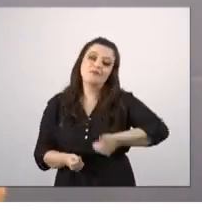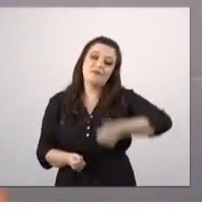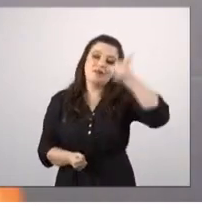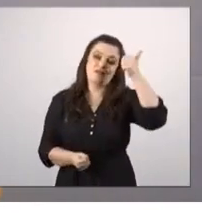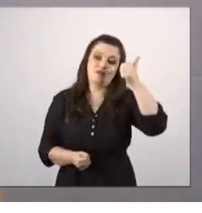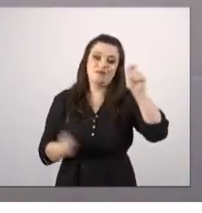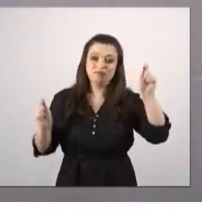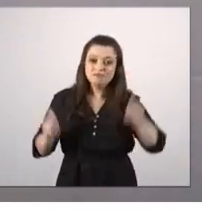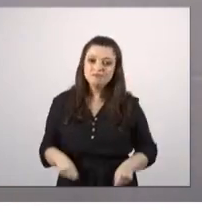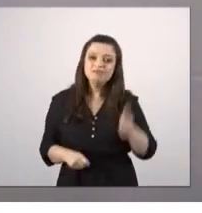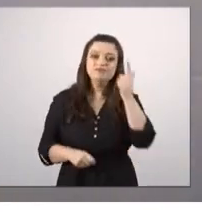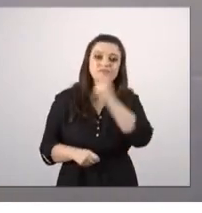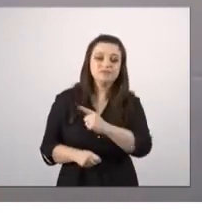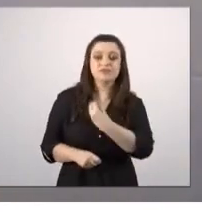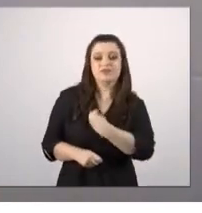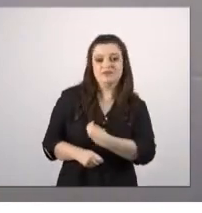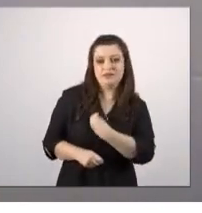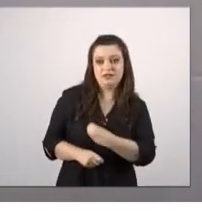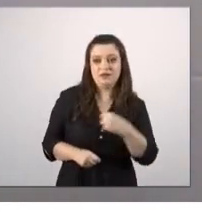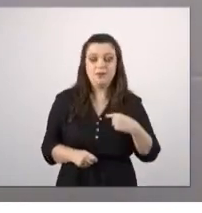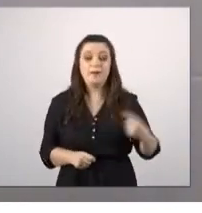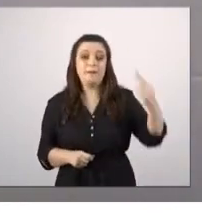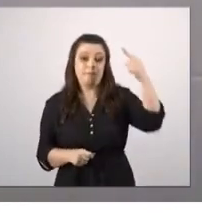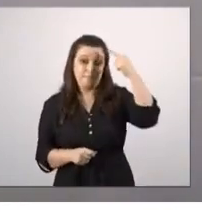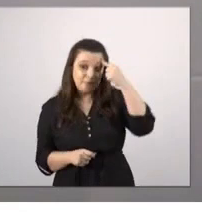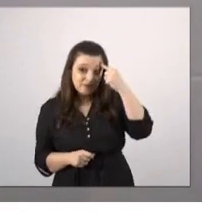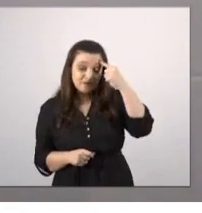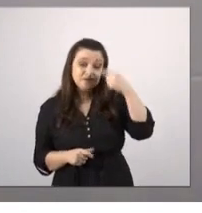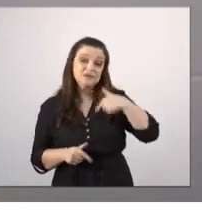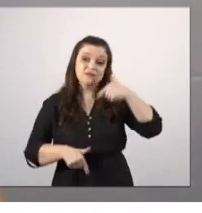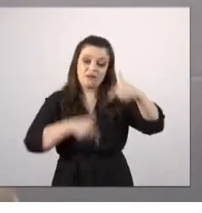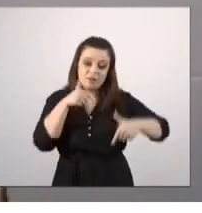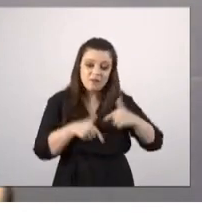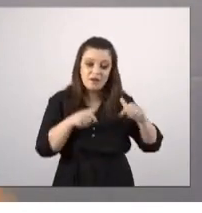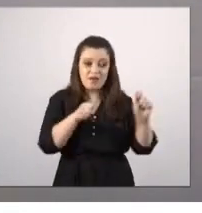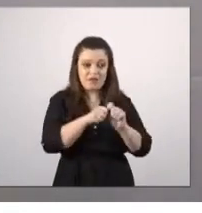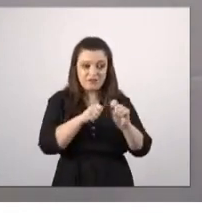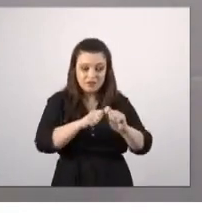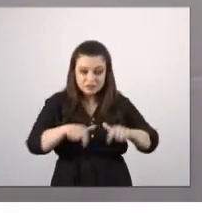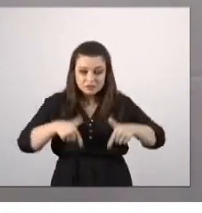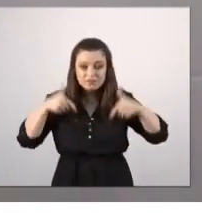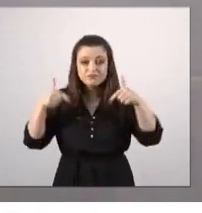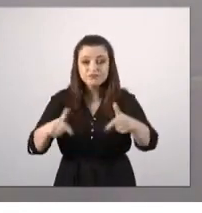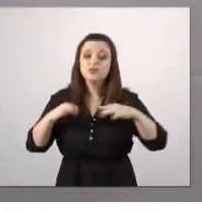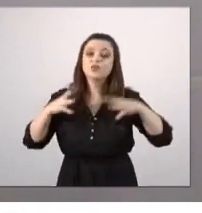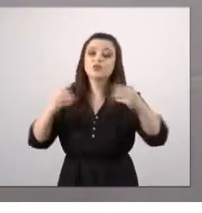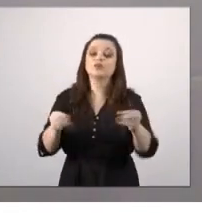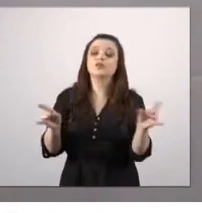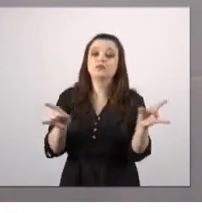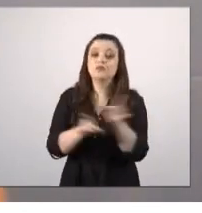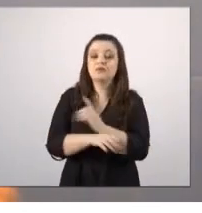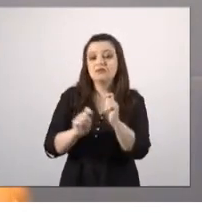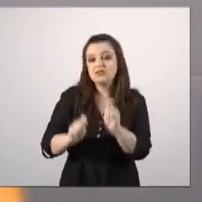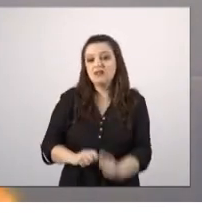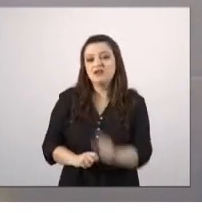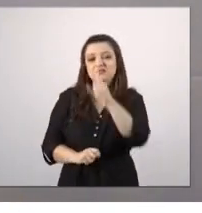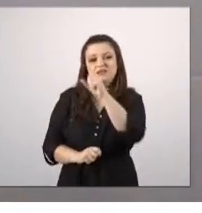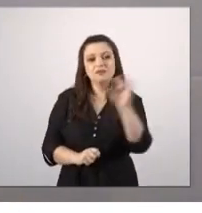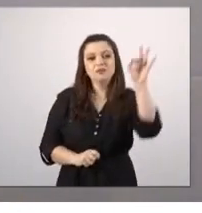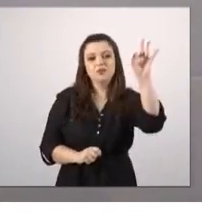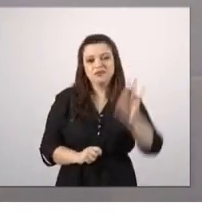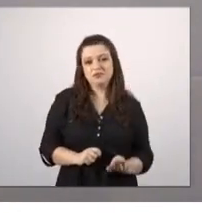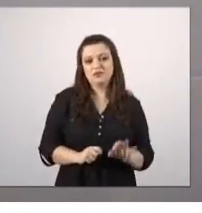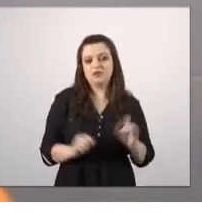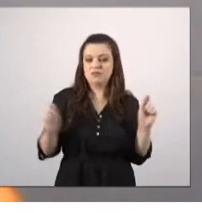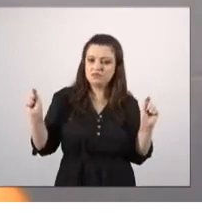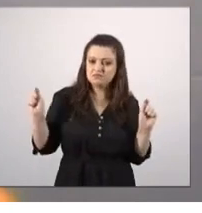Pensem, ajam e sintam com plenitude, explorando todo o potencial de vocês. Não se